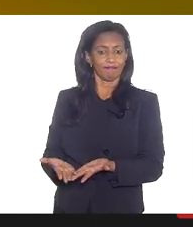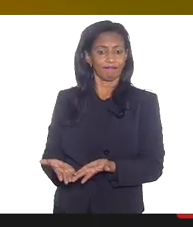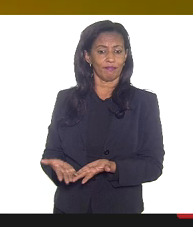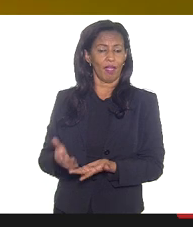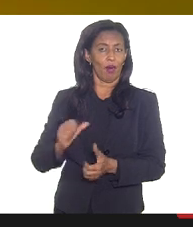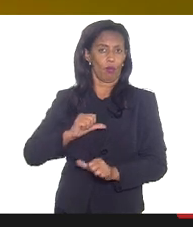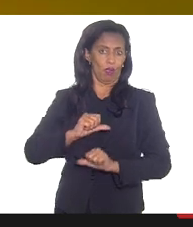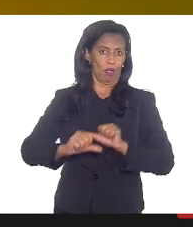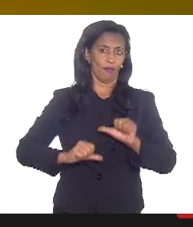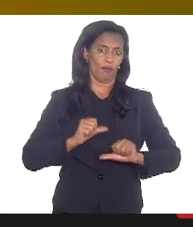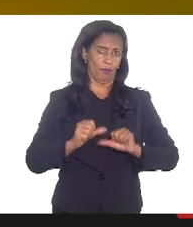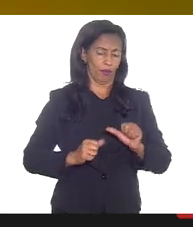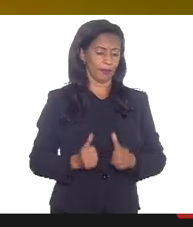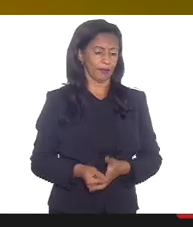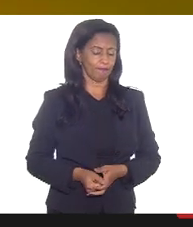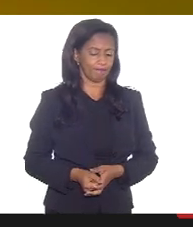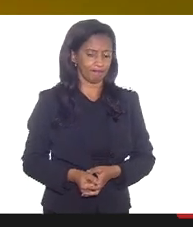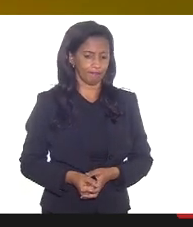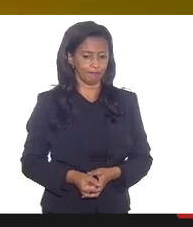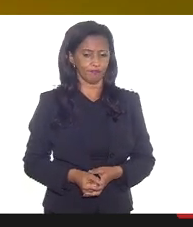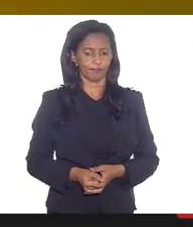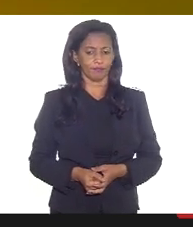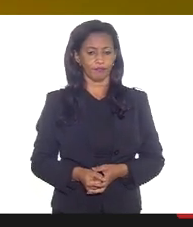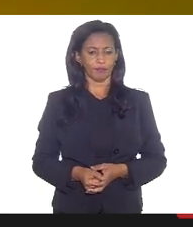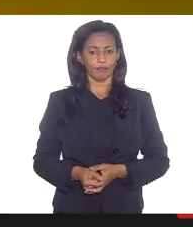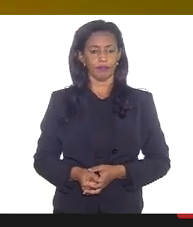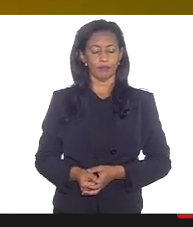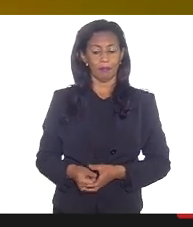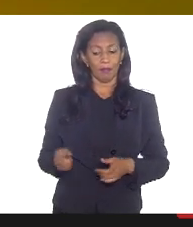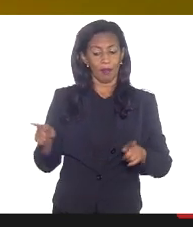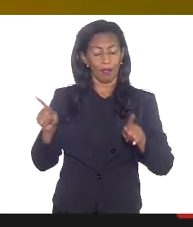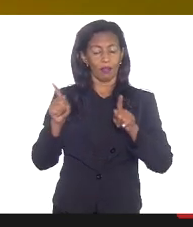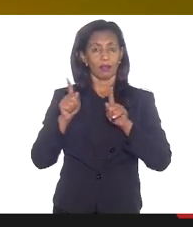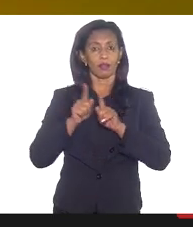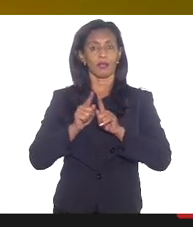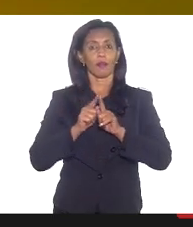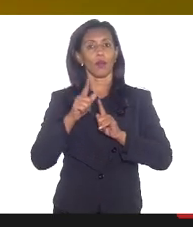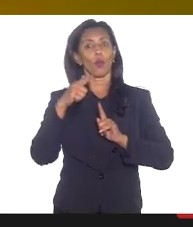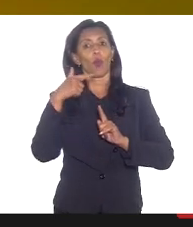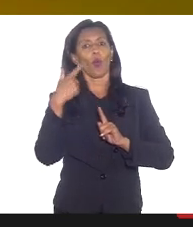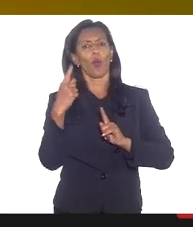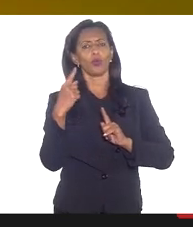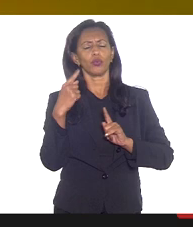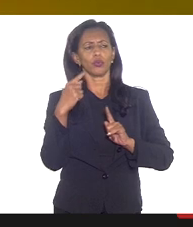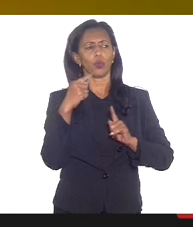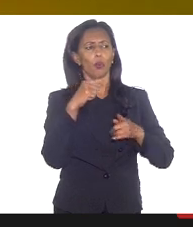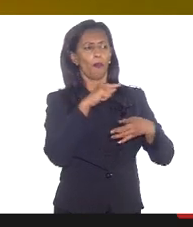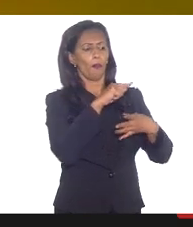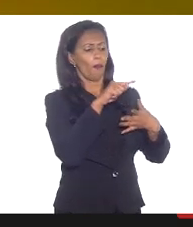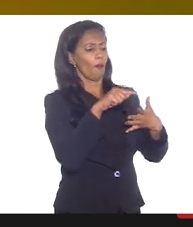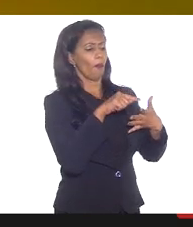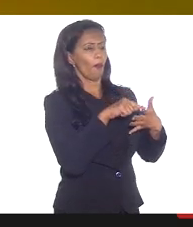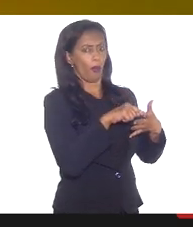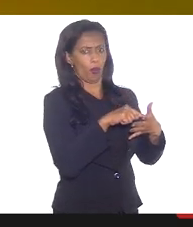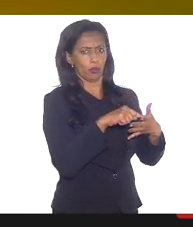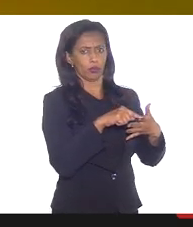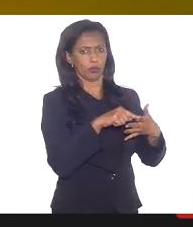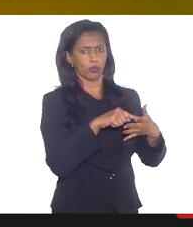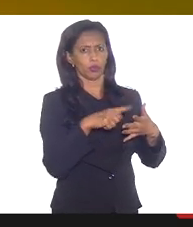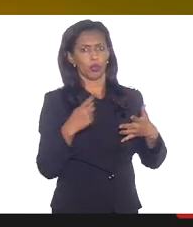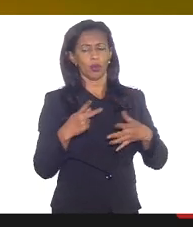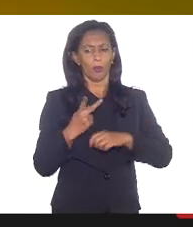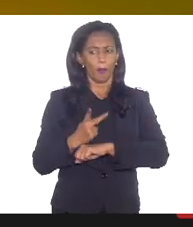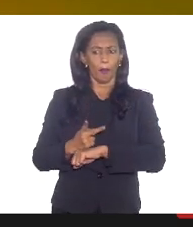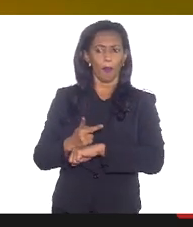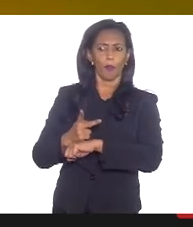a uma reforma, né? Nós temos, gostaria de destacar um outro ponto, é que ao invés de buscarem, né, na